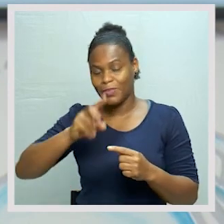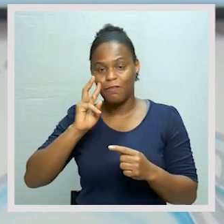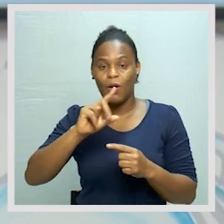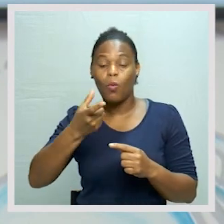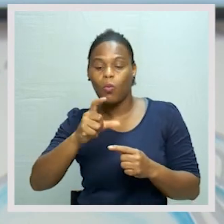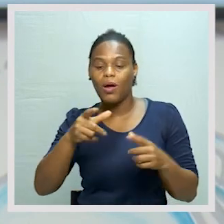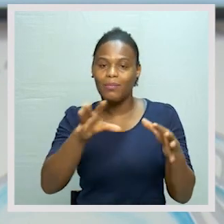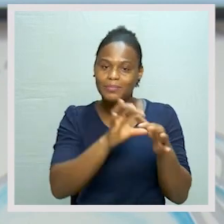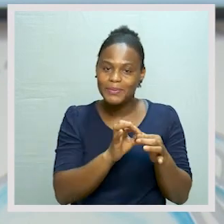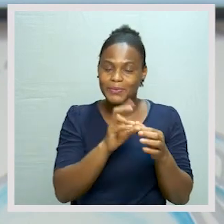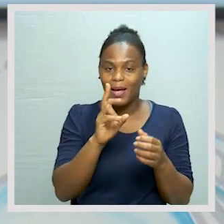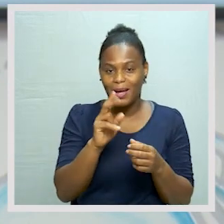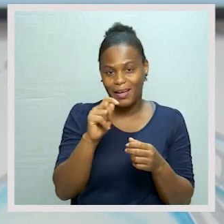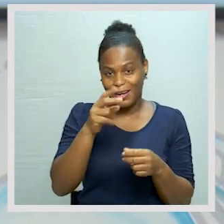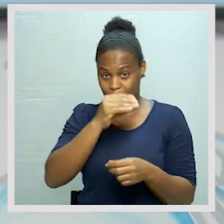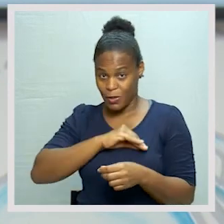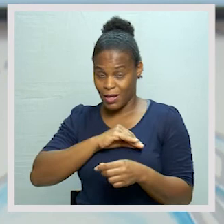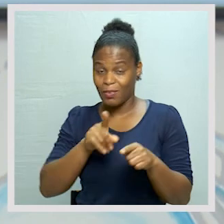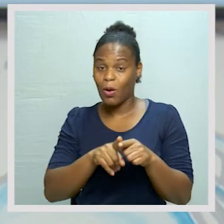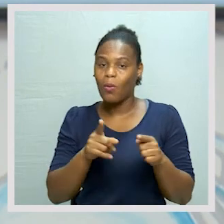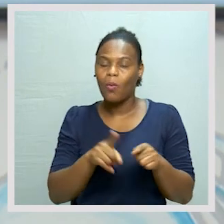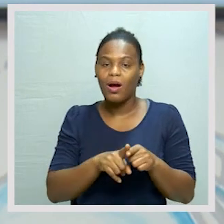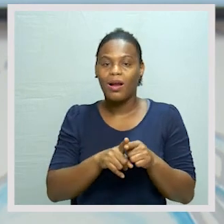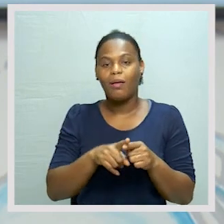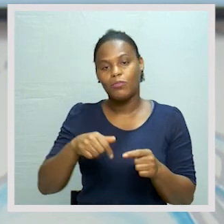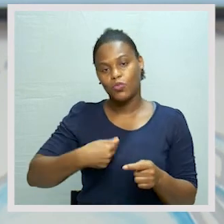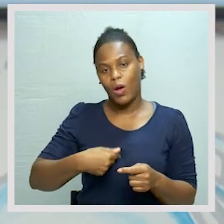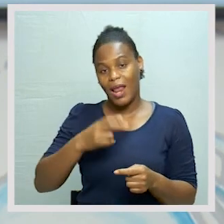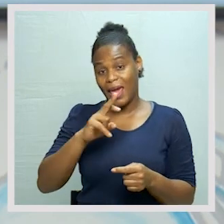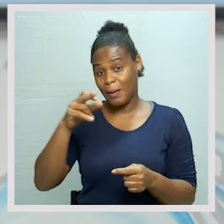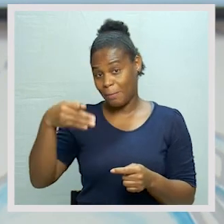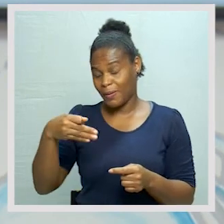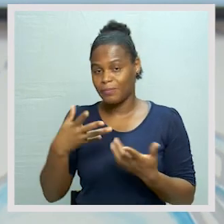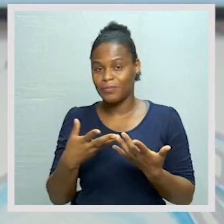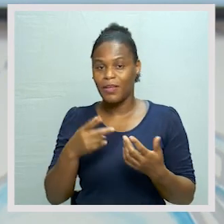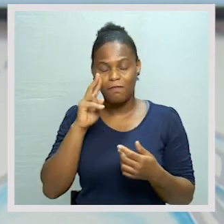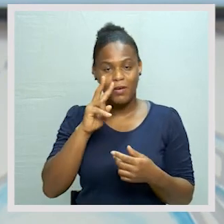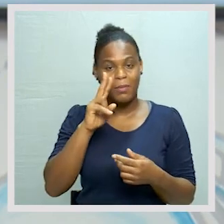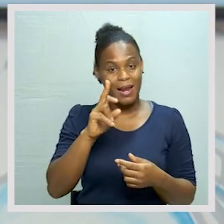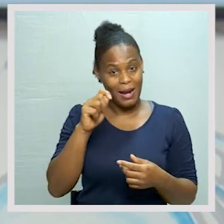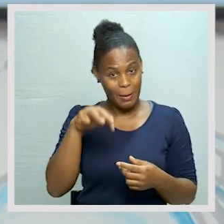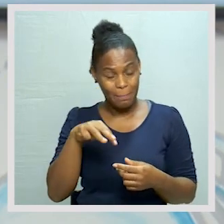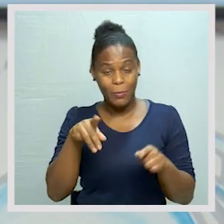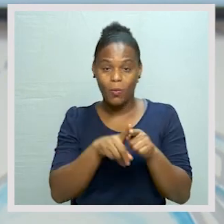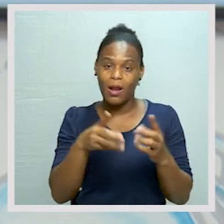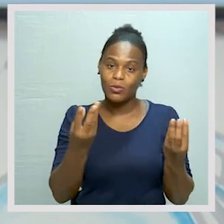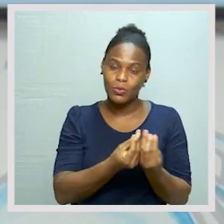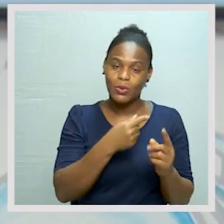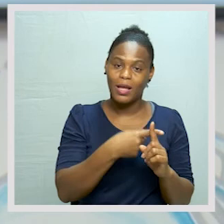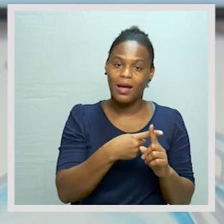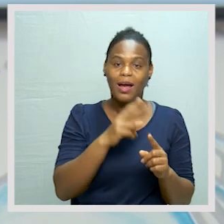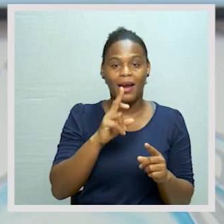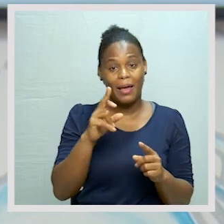ainda um outro conceito associado ao rendimento, que é o rendimento pessoal. Vimos que o rendimento pessoal é a soma do